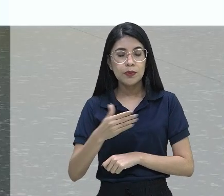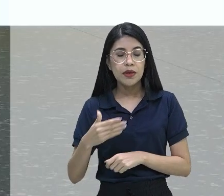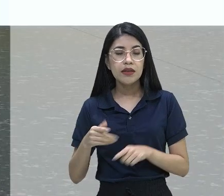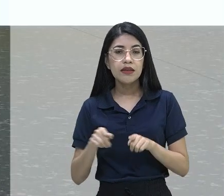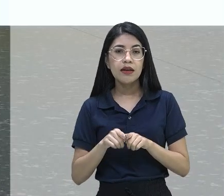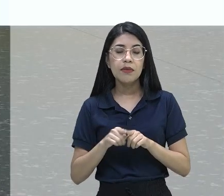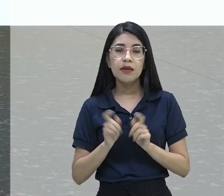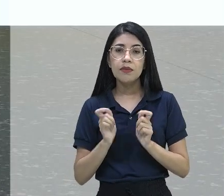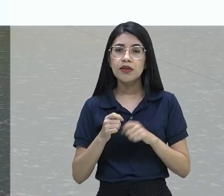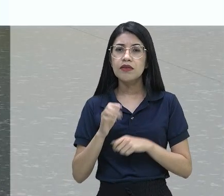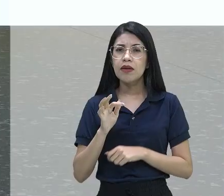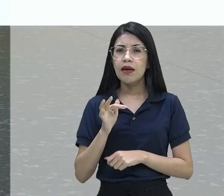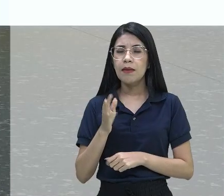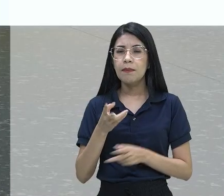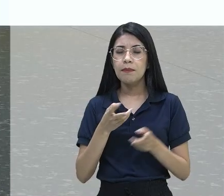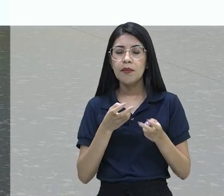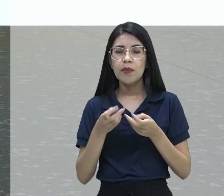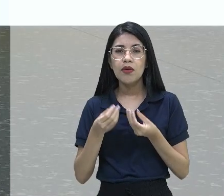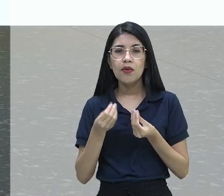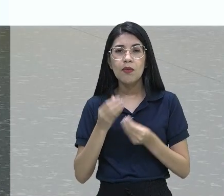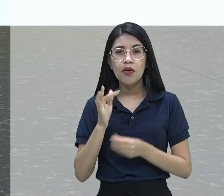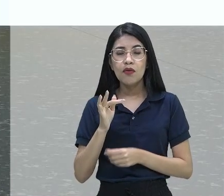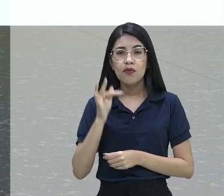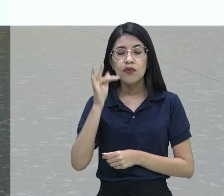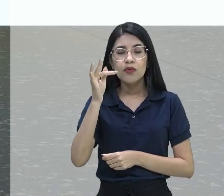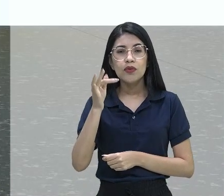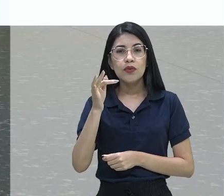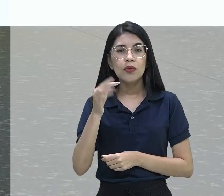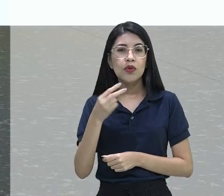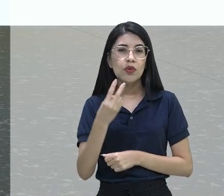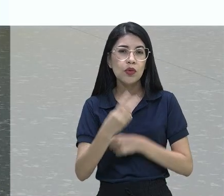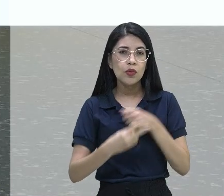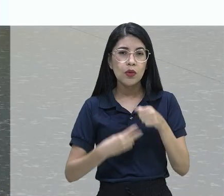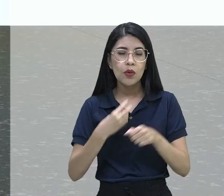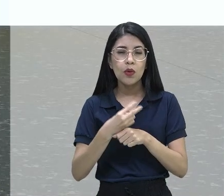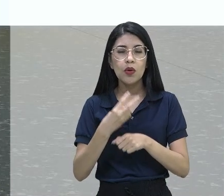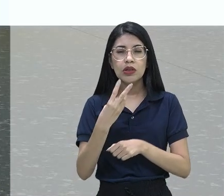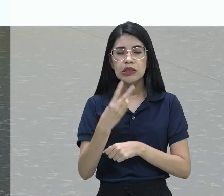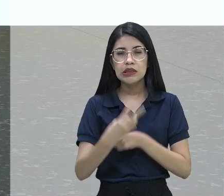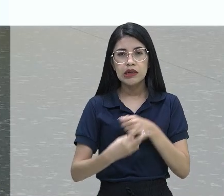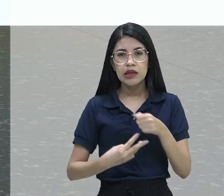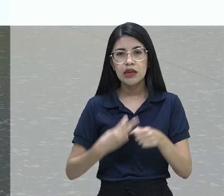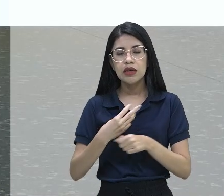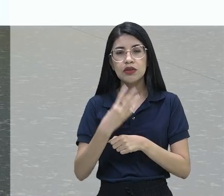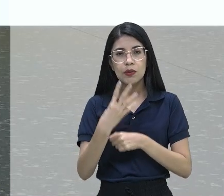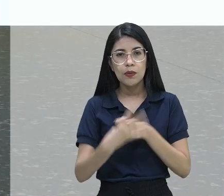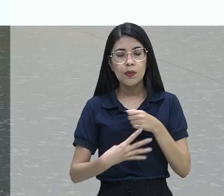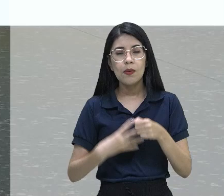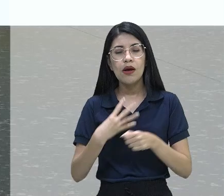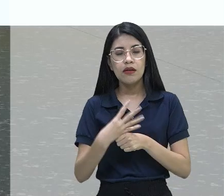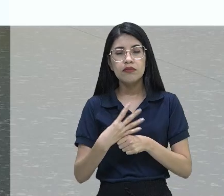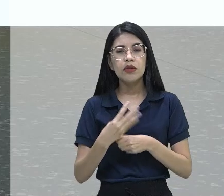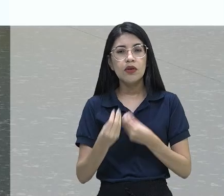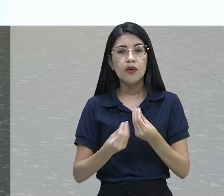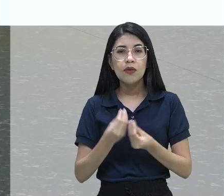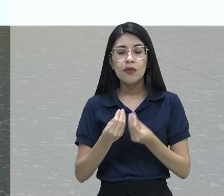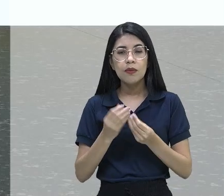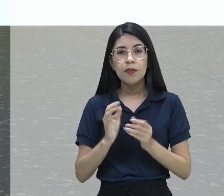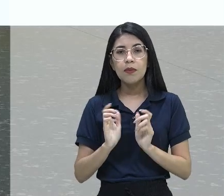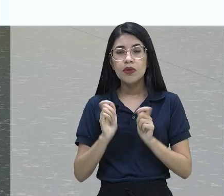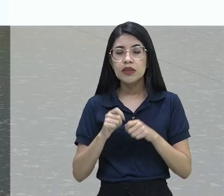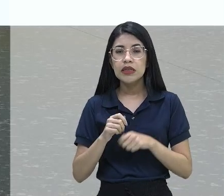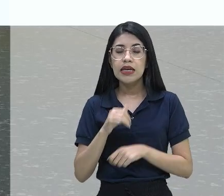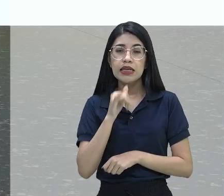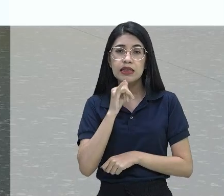consegue prever quantas famílias vai ter daqui a 1 ano, daqui a 2, daqui a 3, daqui a 4, daqui a 5 anos. Se quiséssemos saber daqui a